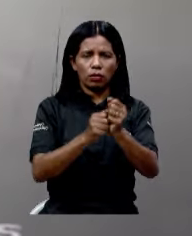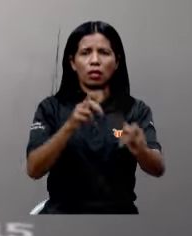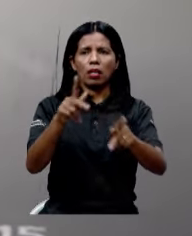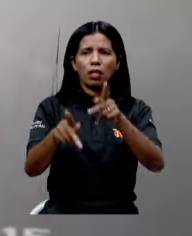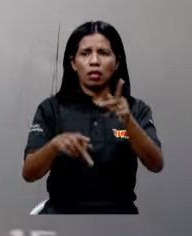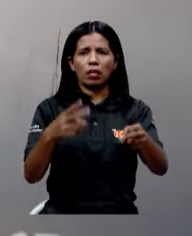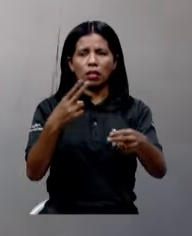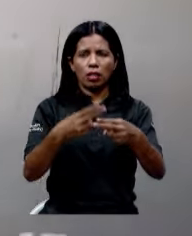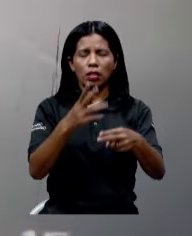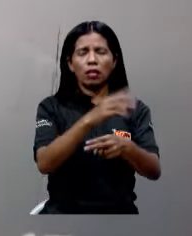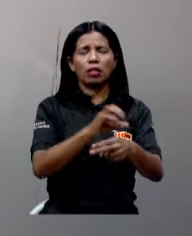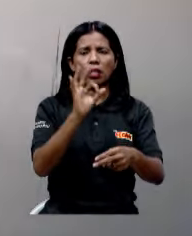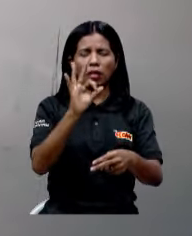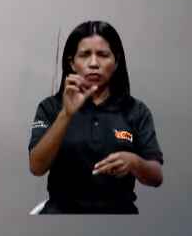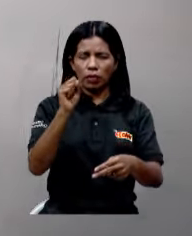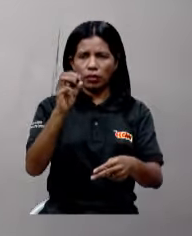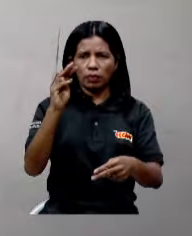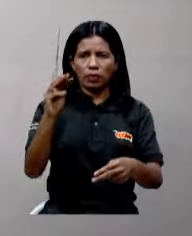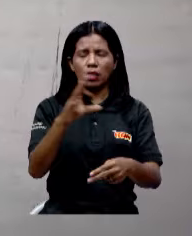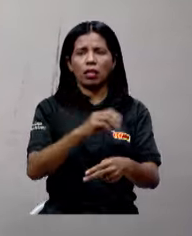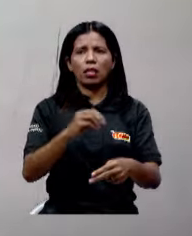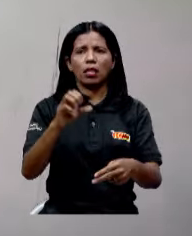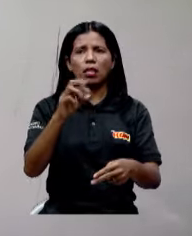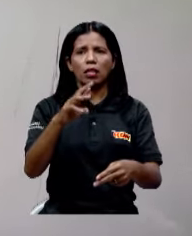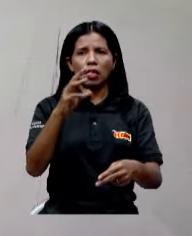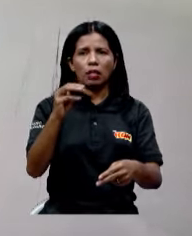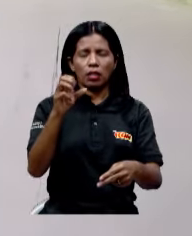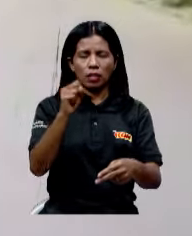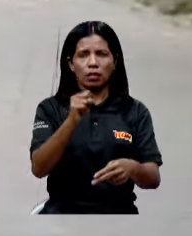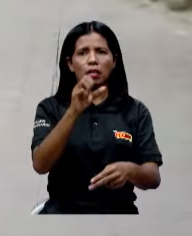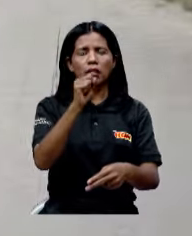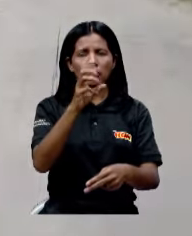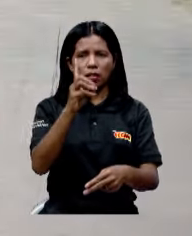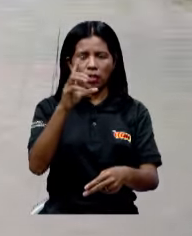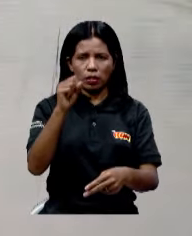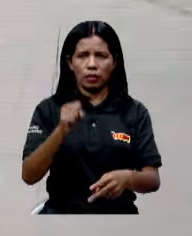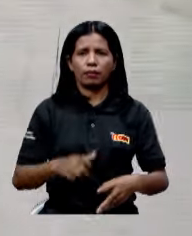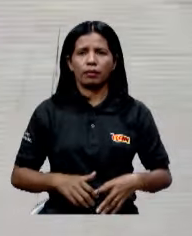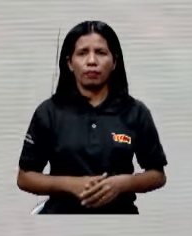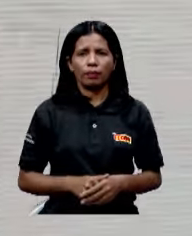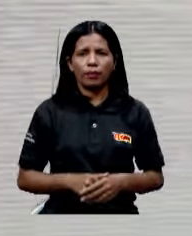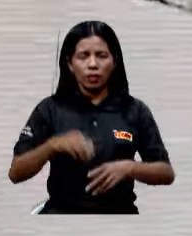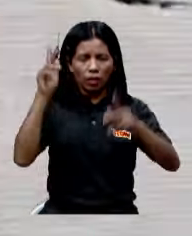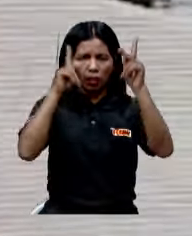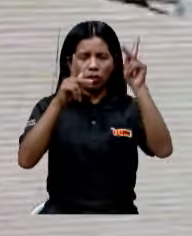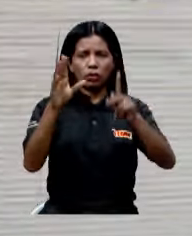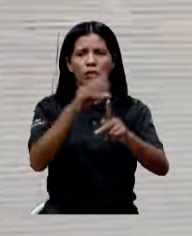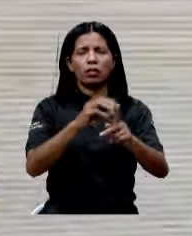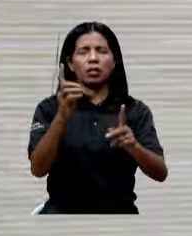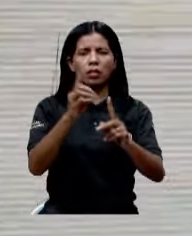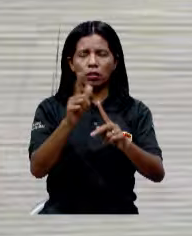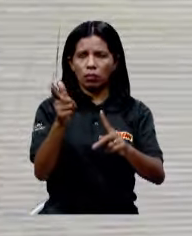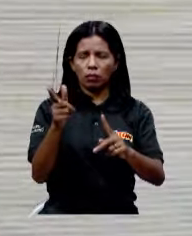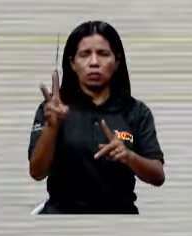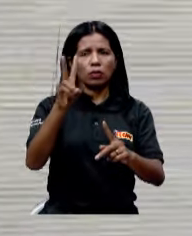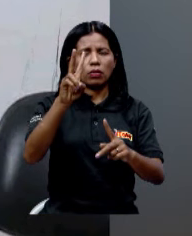o inicial FSB, ERMS, no SDS. Caso não acontece, e a Loron Ruanulo resta